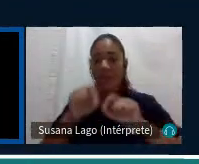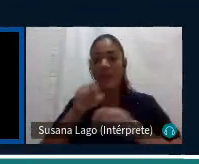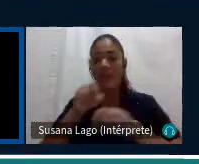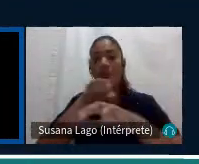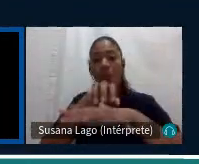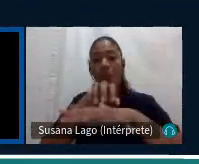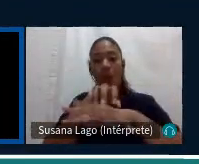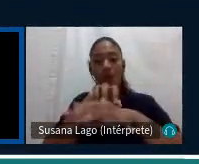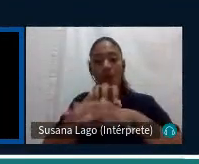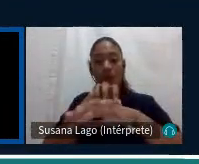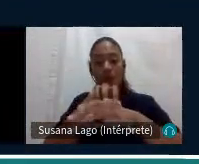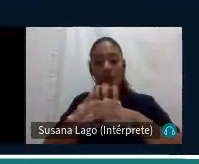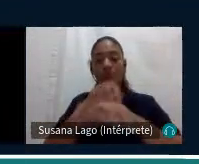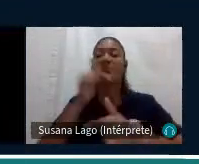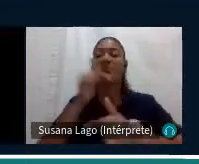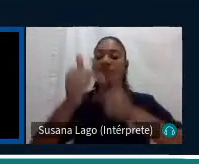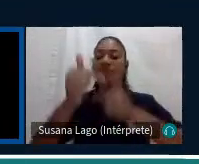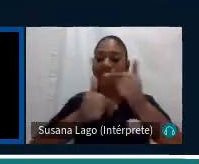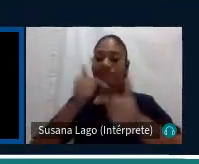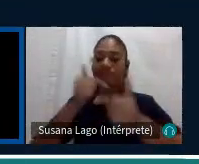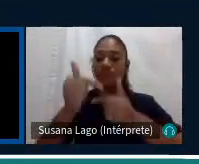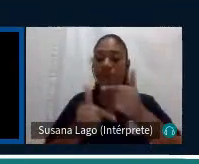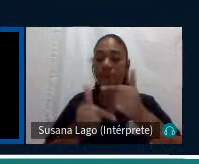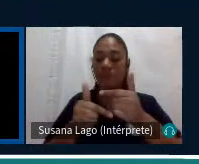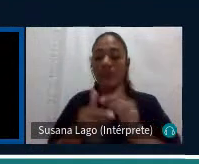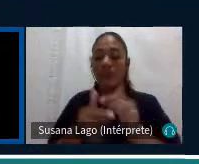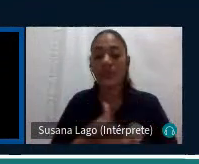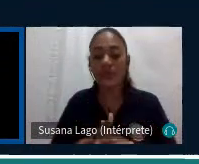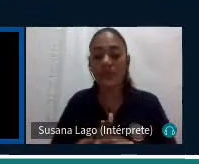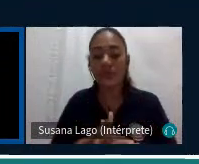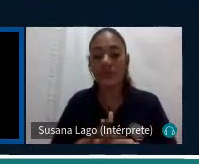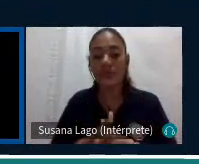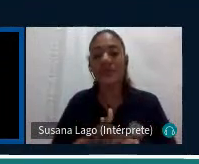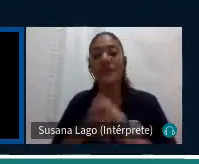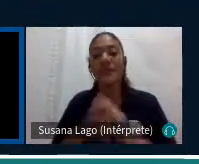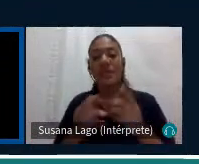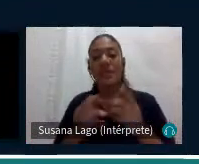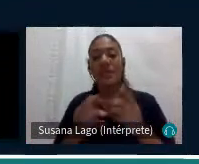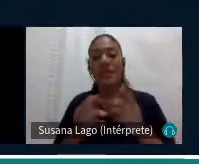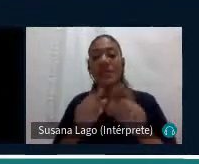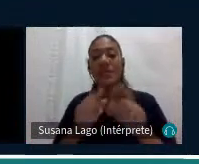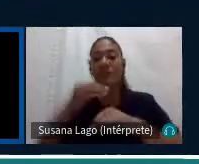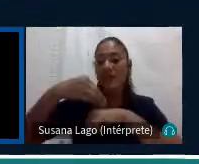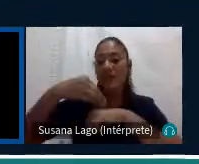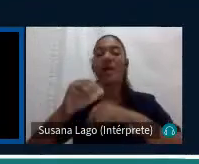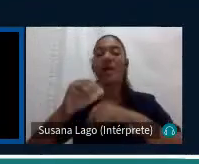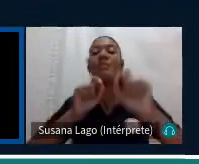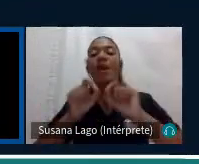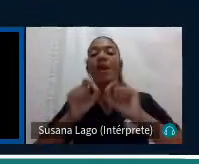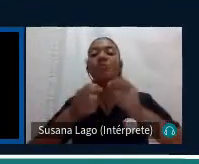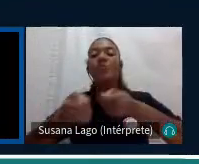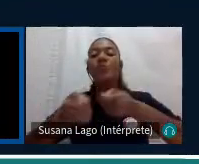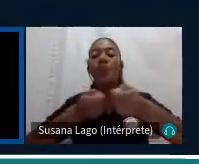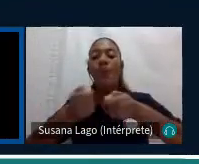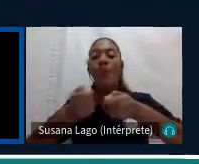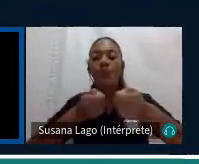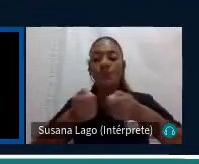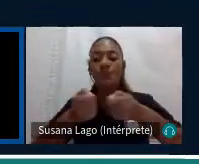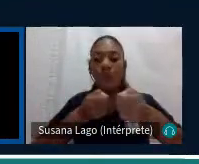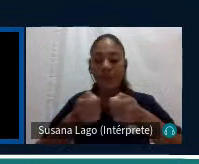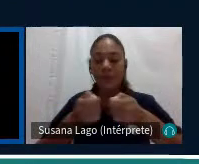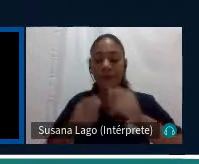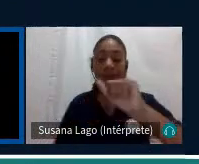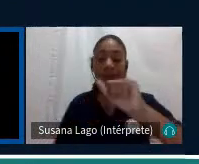processar de posição e vai enviar para o motor. O sistema atuador é esse motorzinho que você